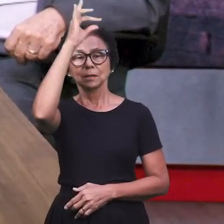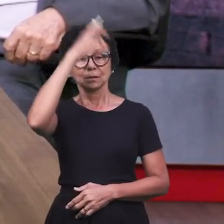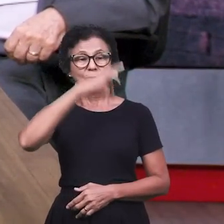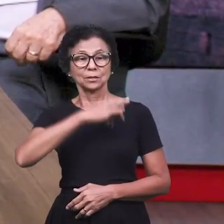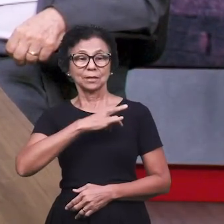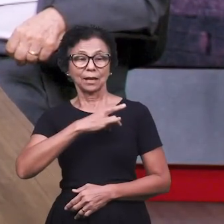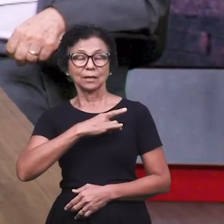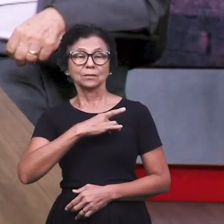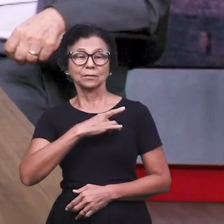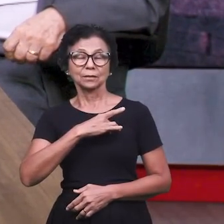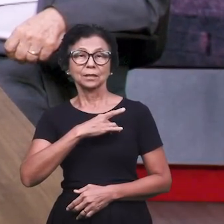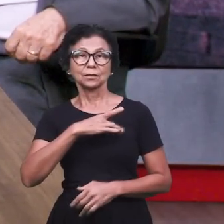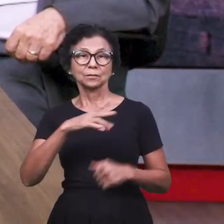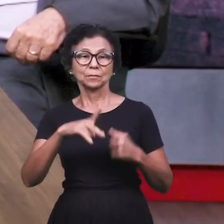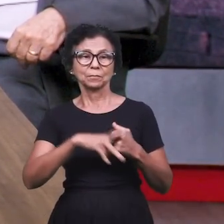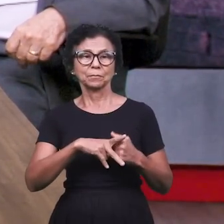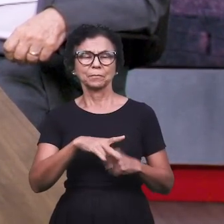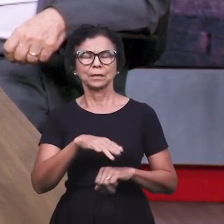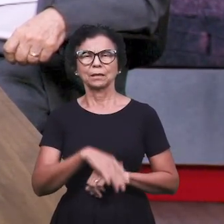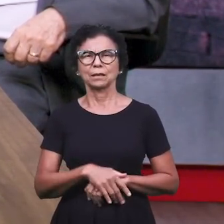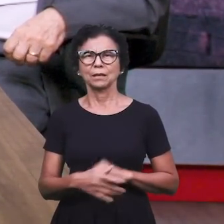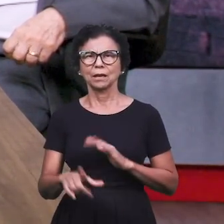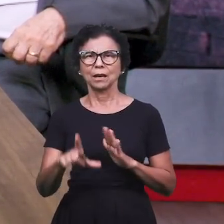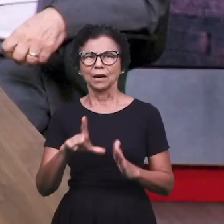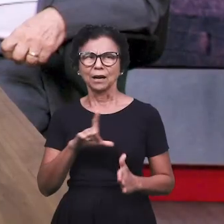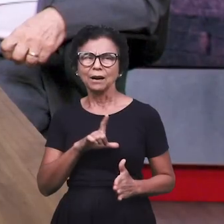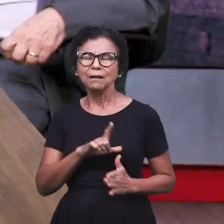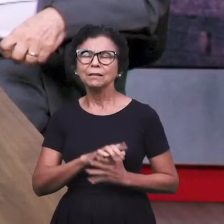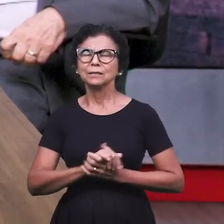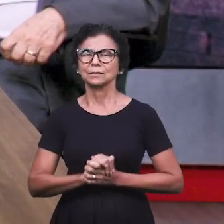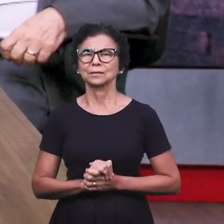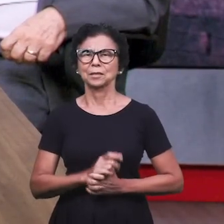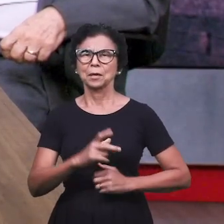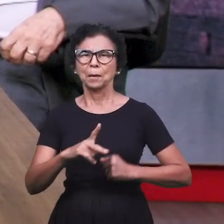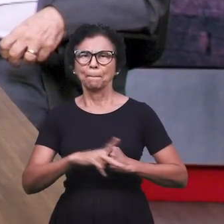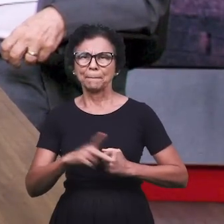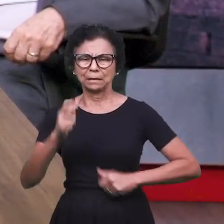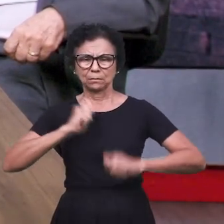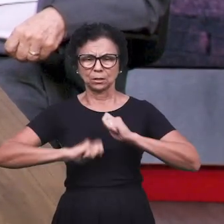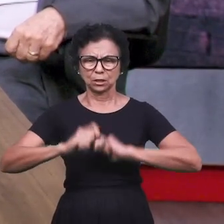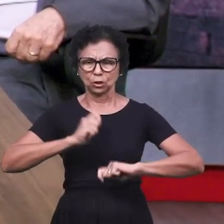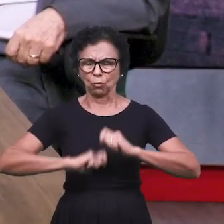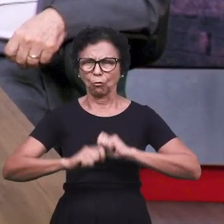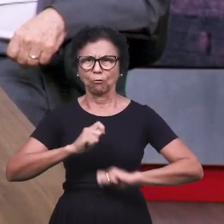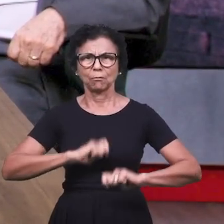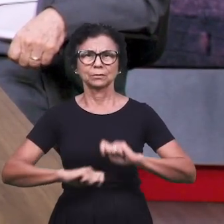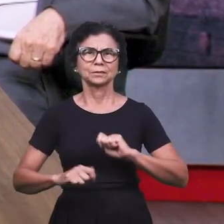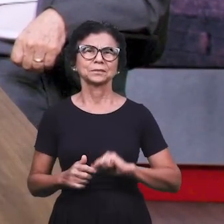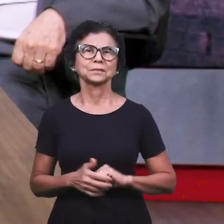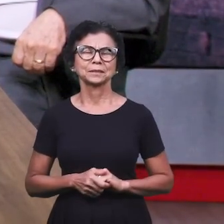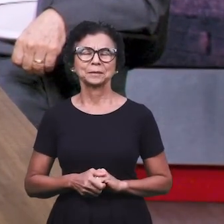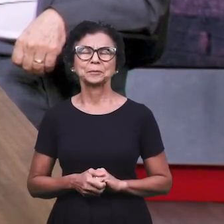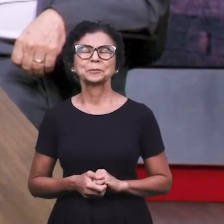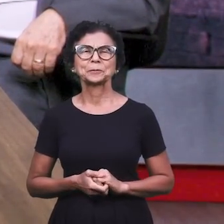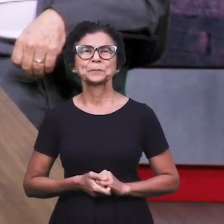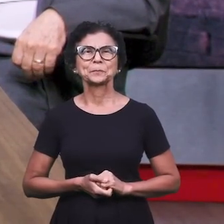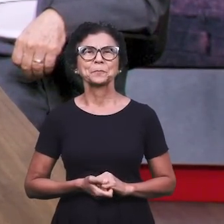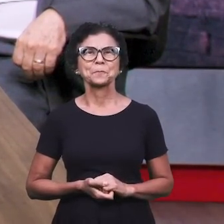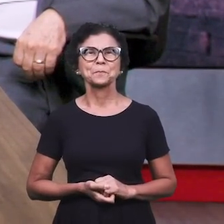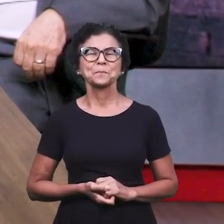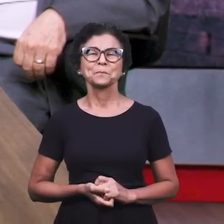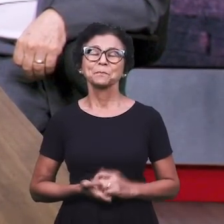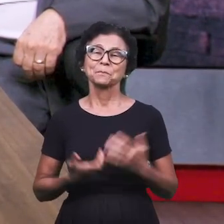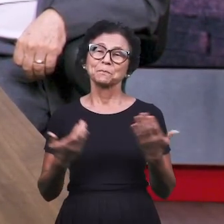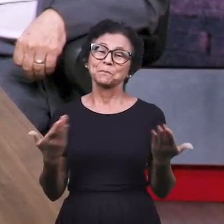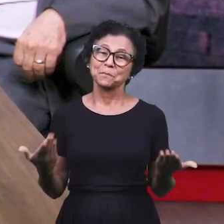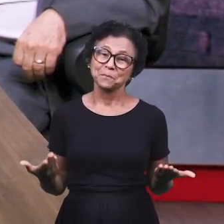homem precipitado. A Bíblia nos fornece muitas informações sobre Pedro que aí sim nos permitem chegar a